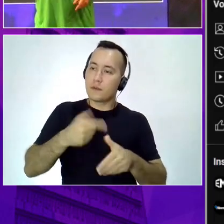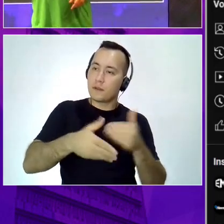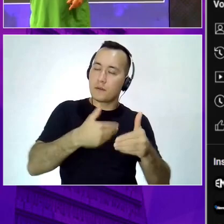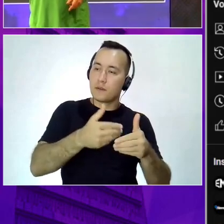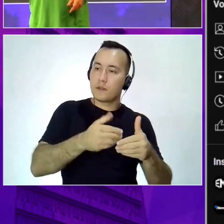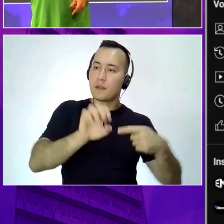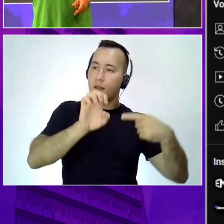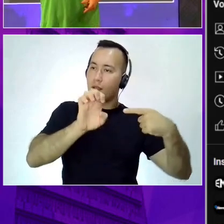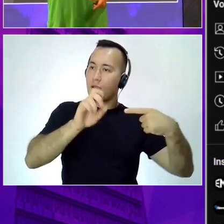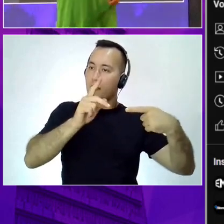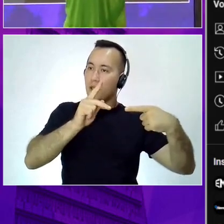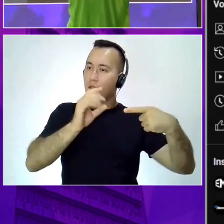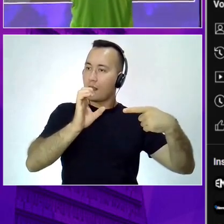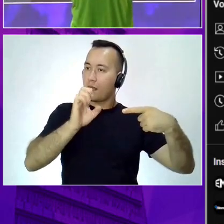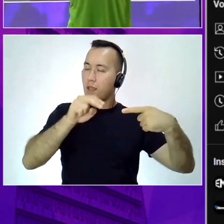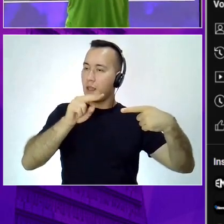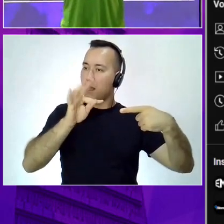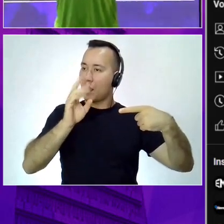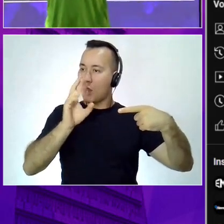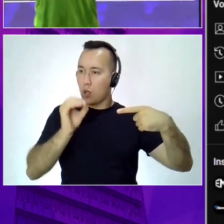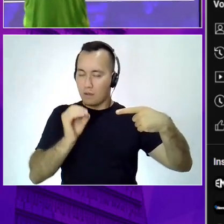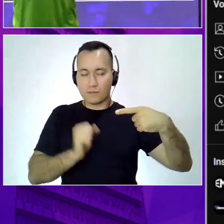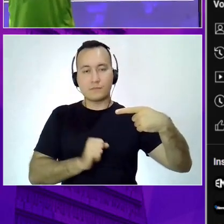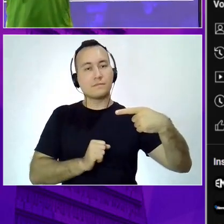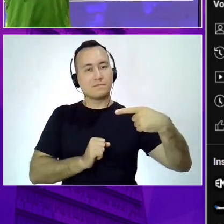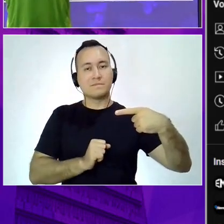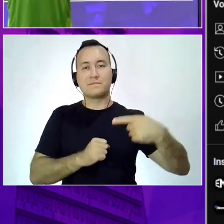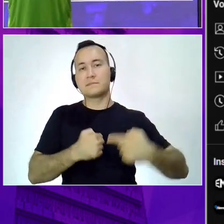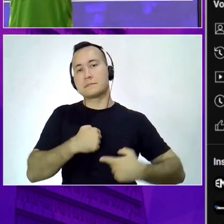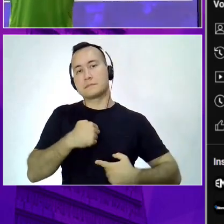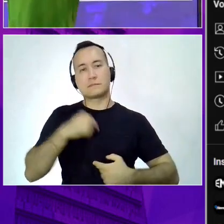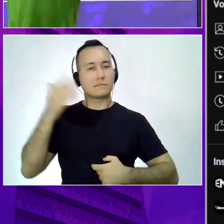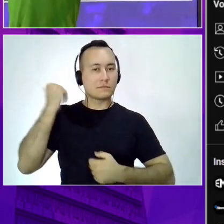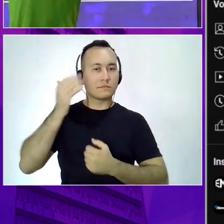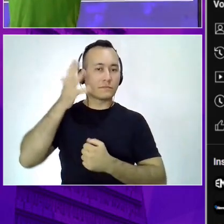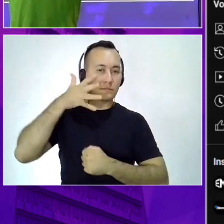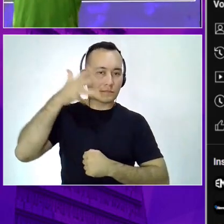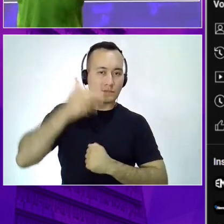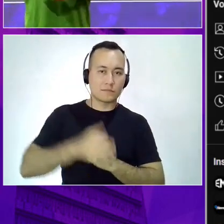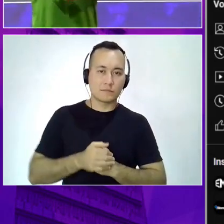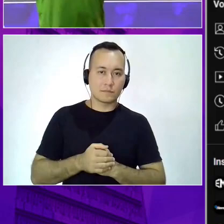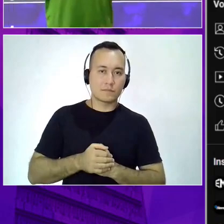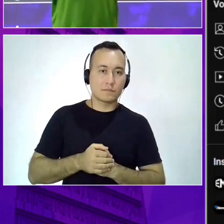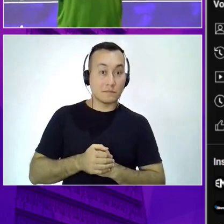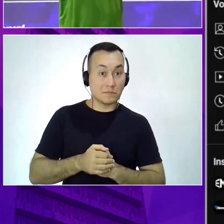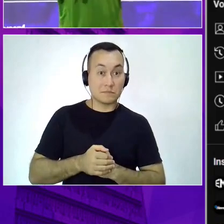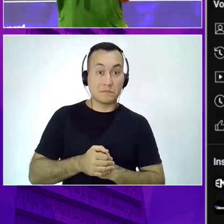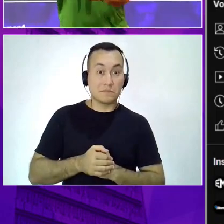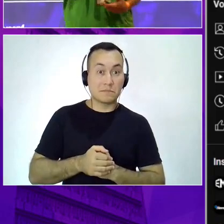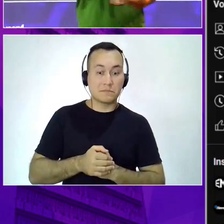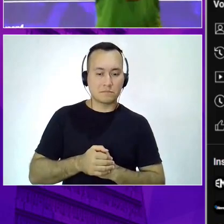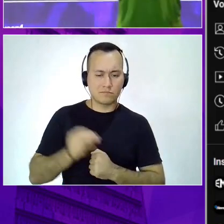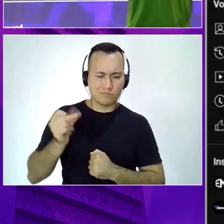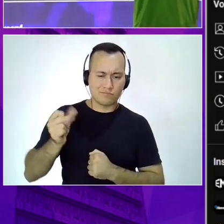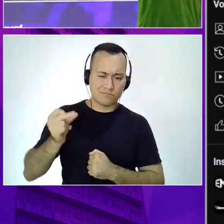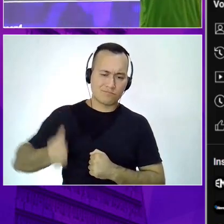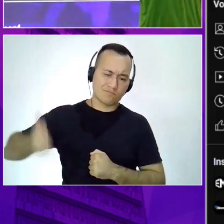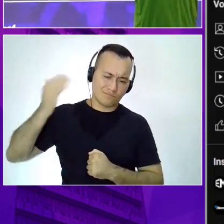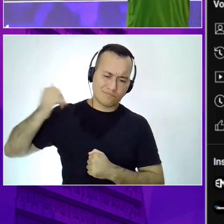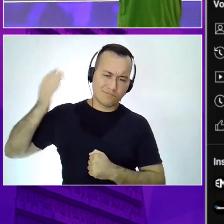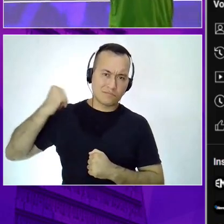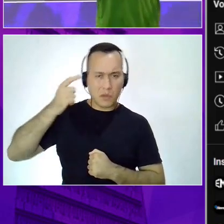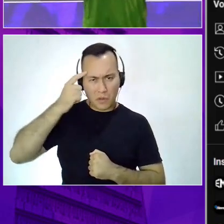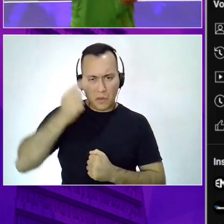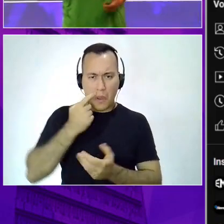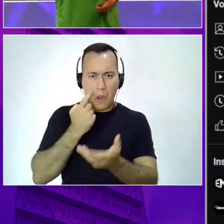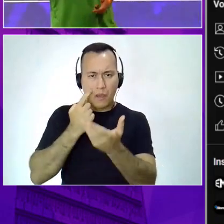Por que eu estou trazendo isso daí? Porque um pouco é o passado, e aí vocês veem também no meu corpo o passado. Você vê a diferença, né? Tipo assim, de como que eu estava lá atrás, de como que